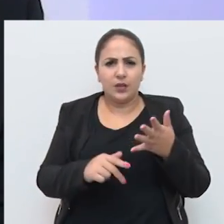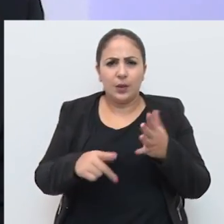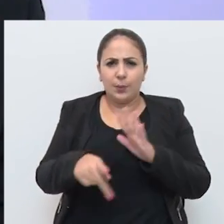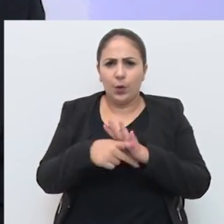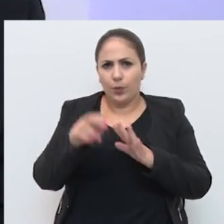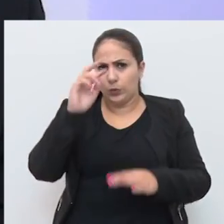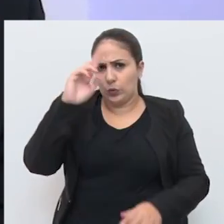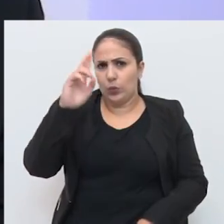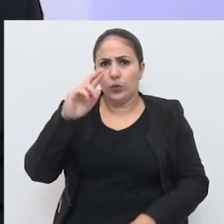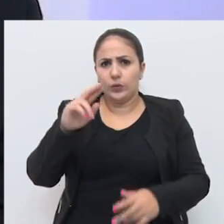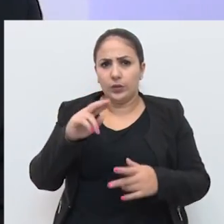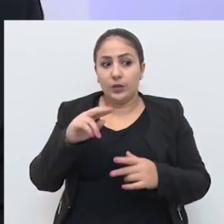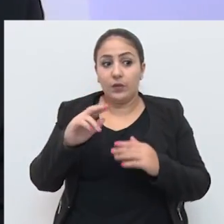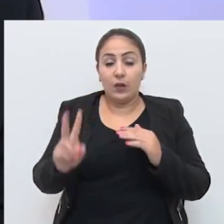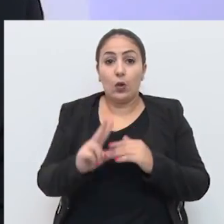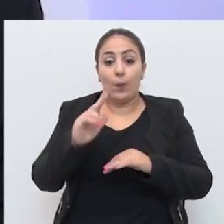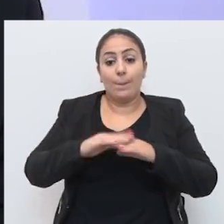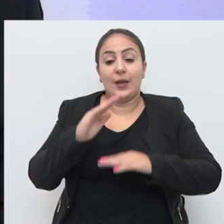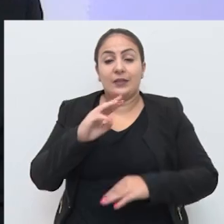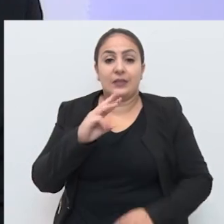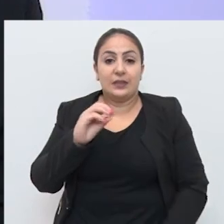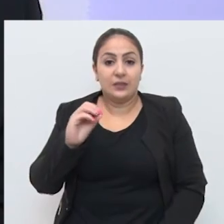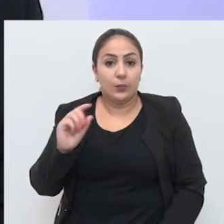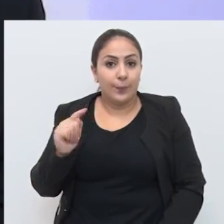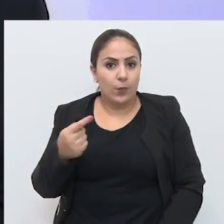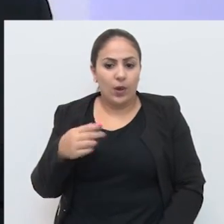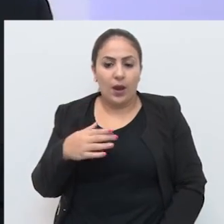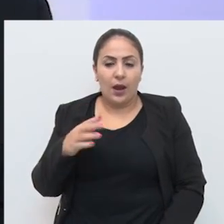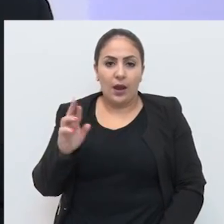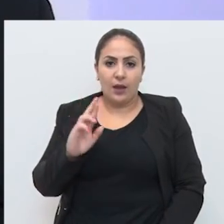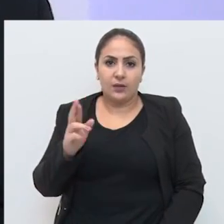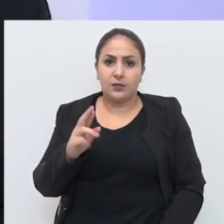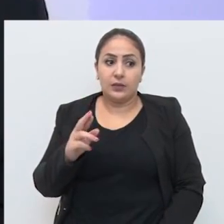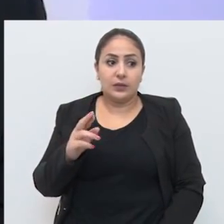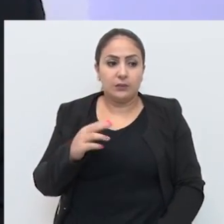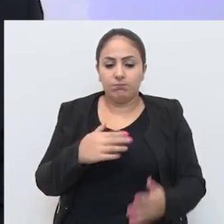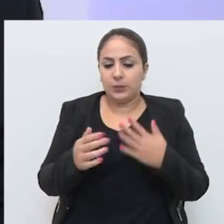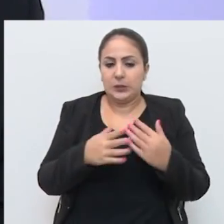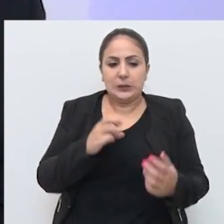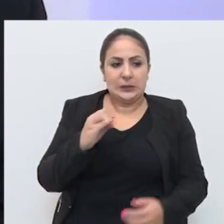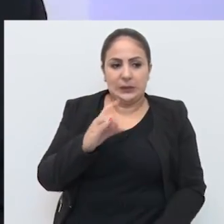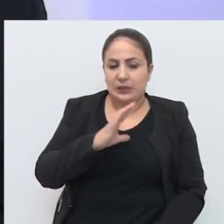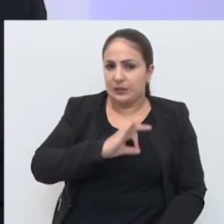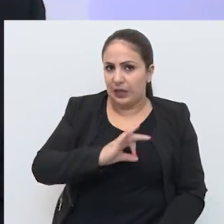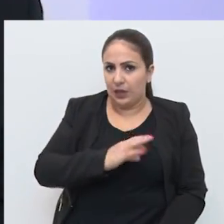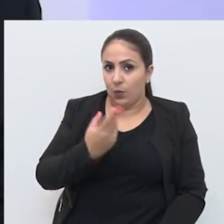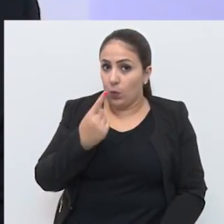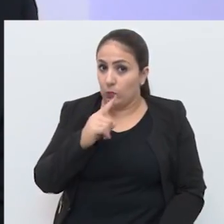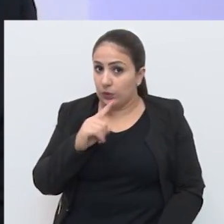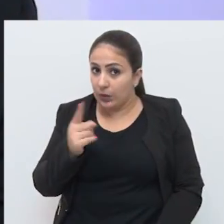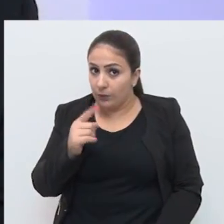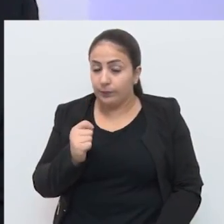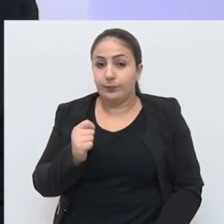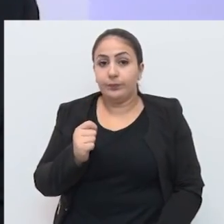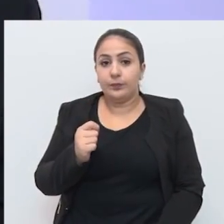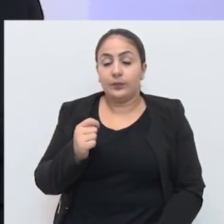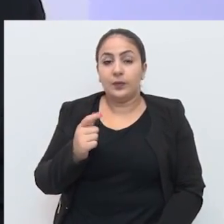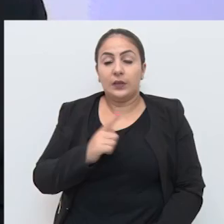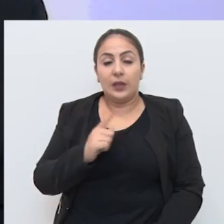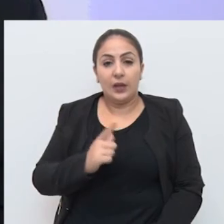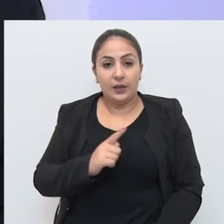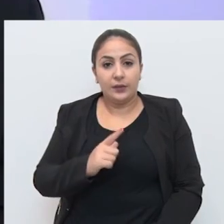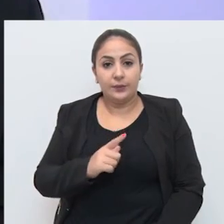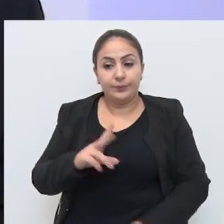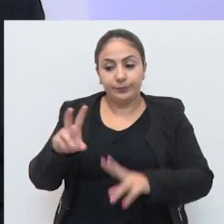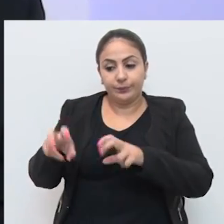enfim, propriedades em valores superiores a 300 mil reais, independente de ter renda ou não, certo? Quem possui renda de